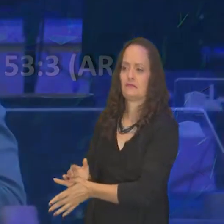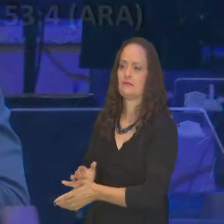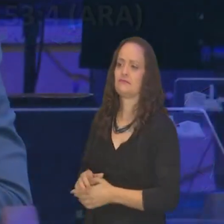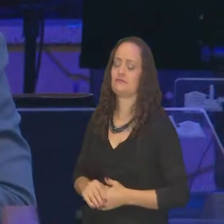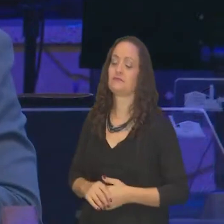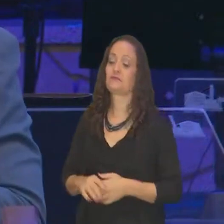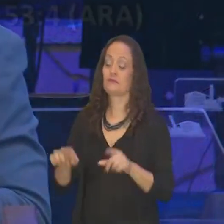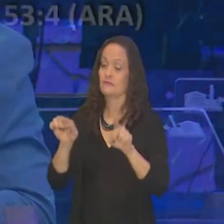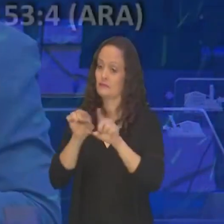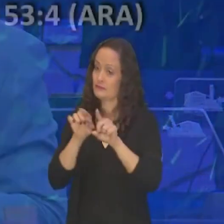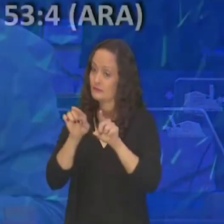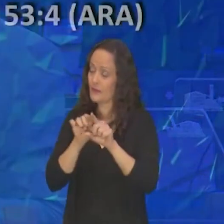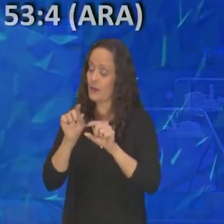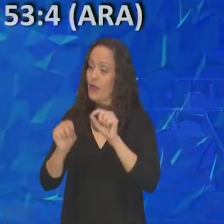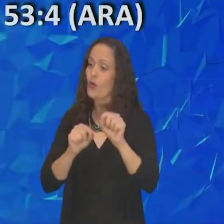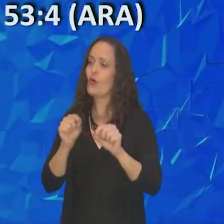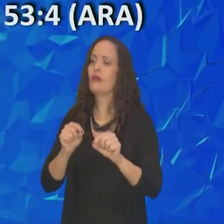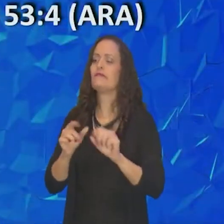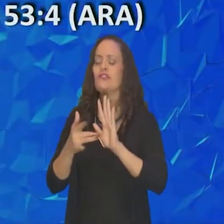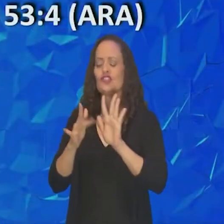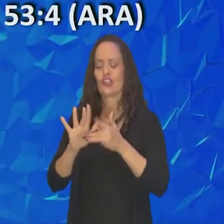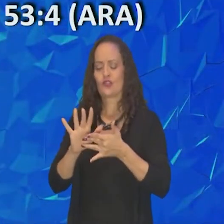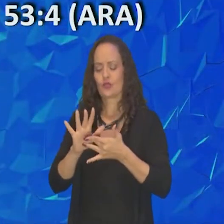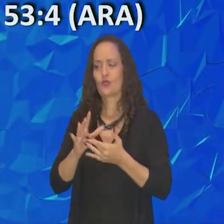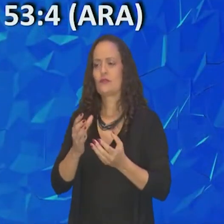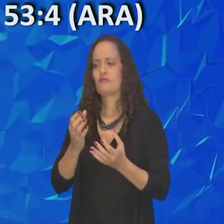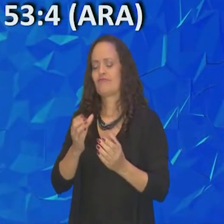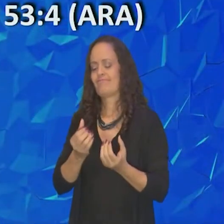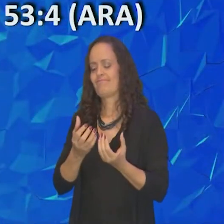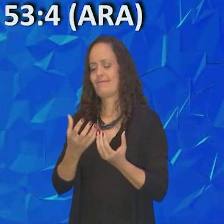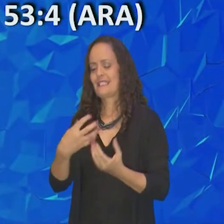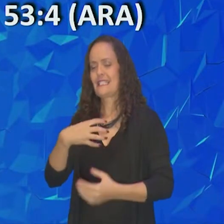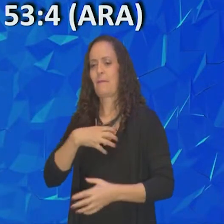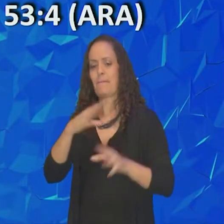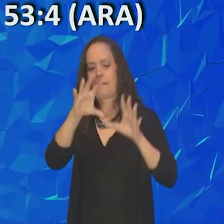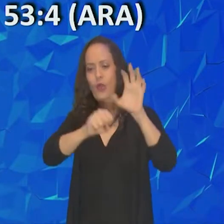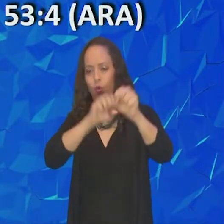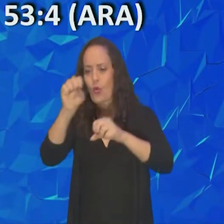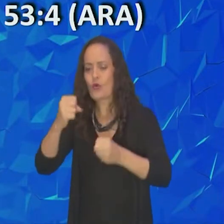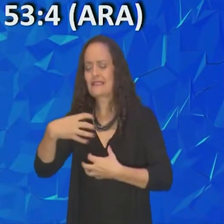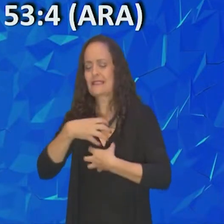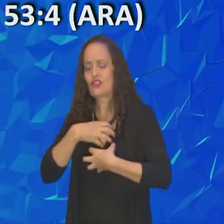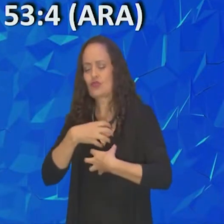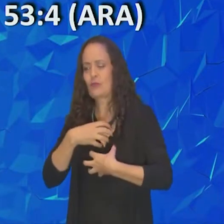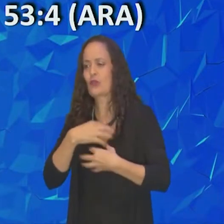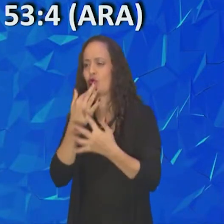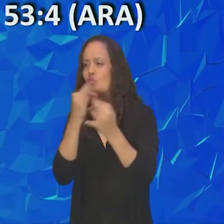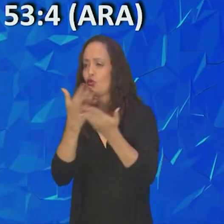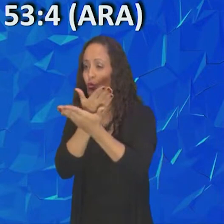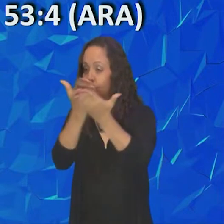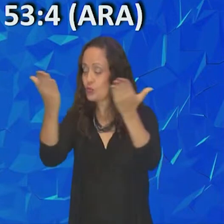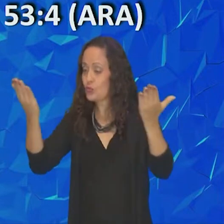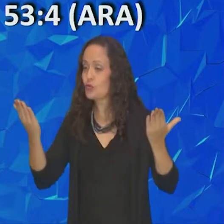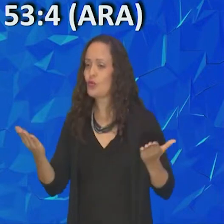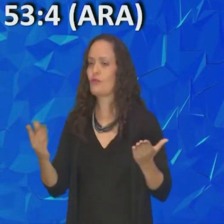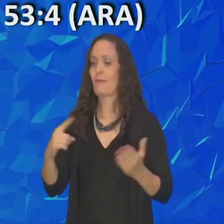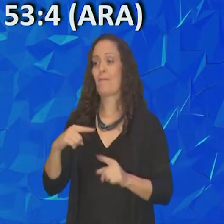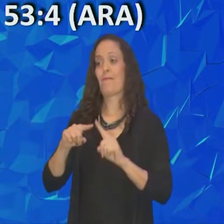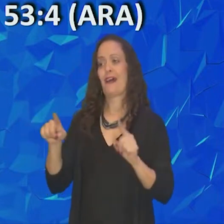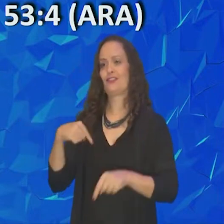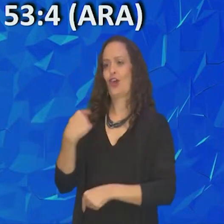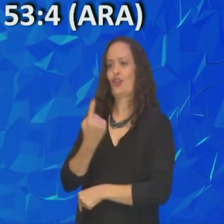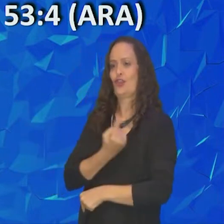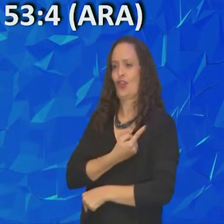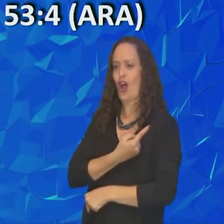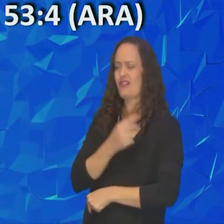4, certamente ele tomou sobre si as nossas enfermidades, as nossas dores levou sobre si, e nós o reputávamos por